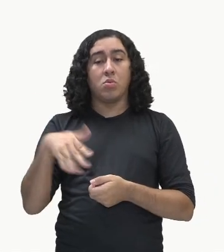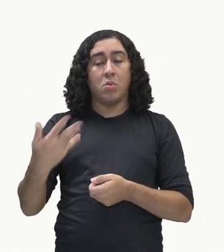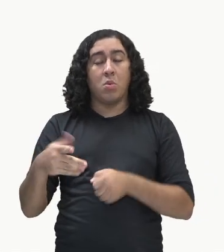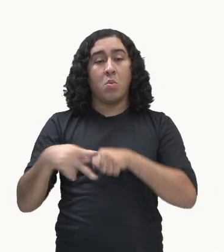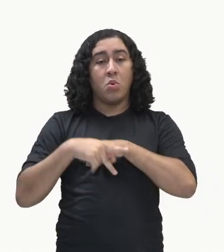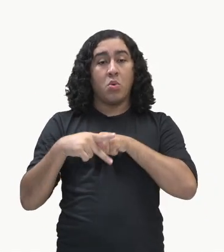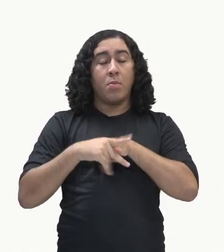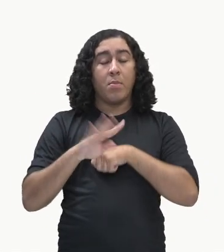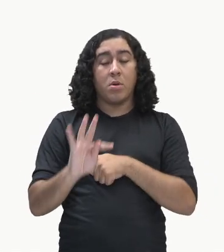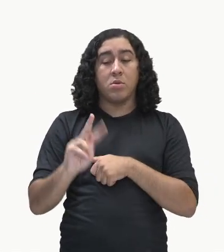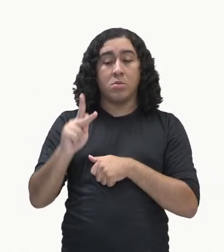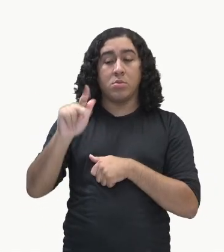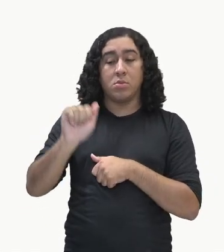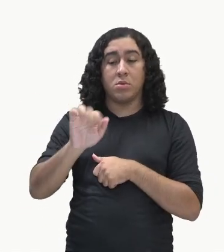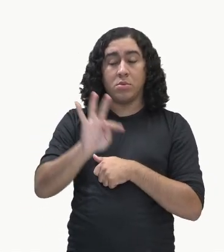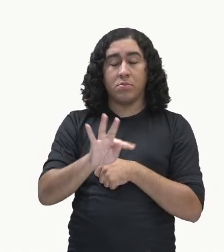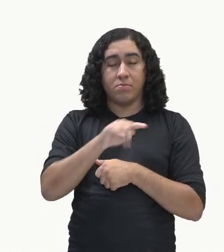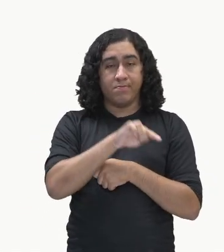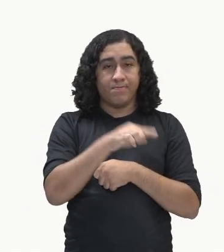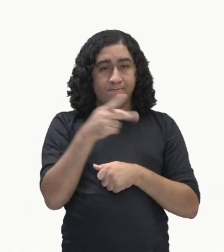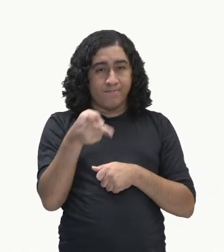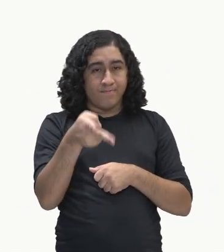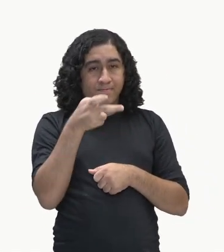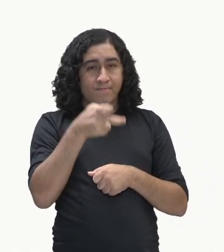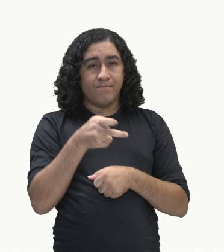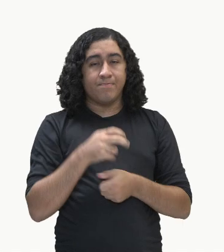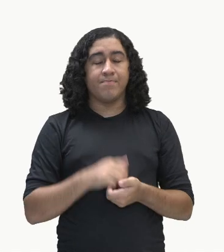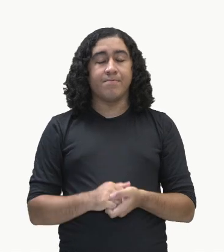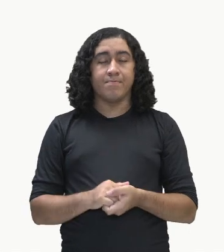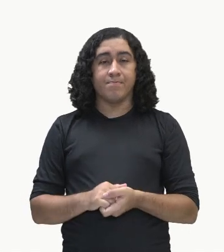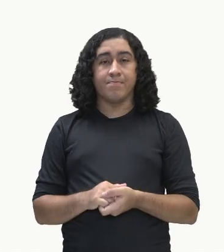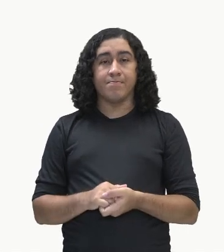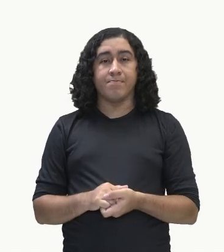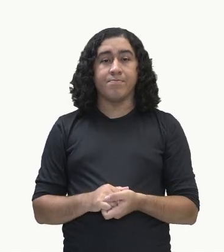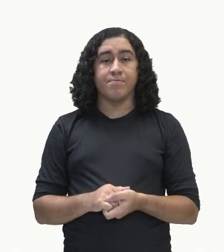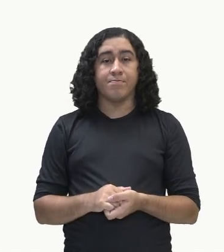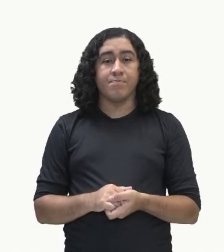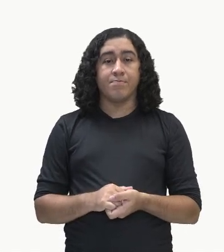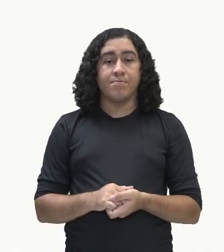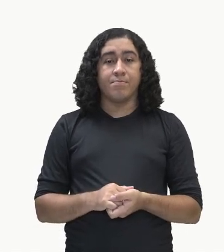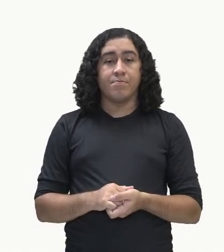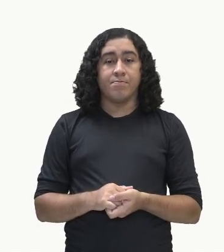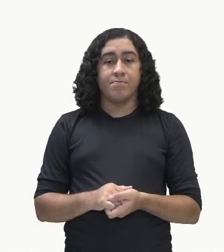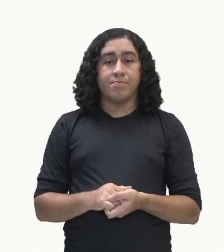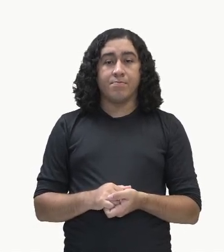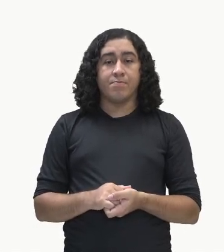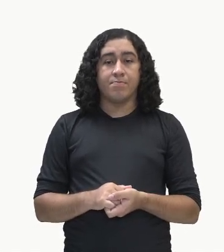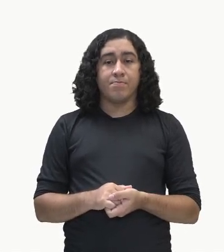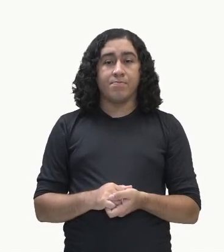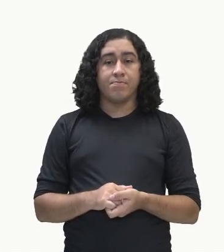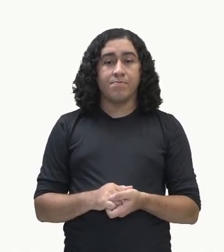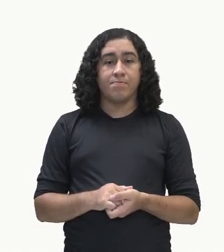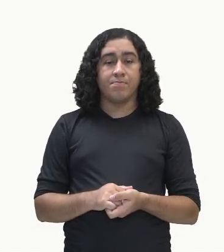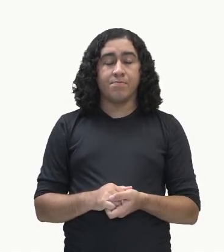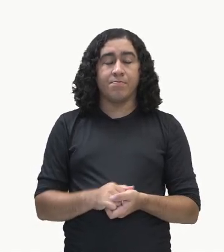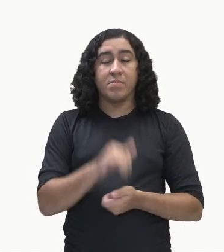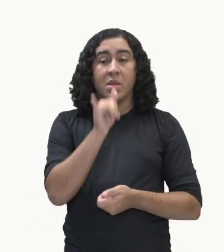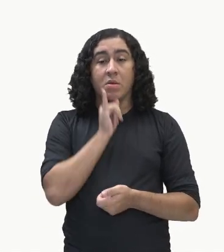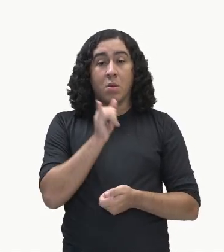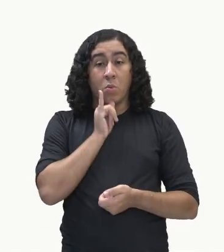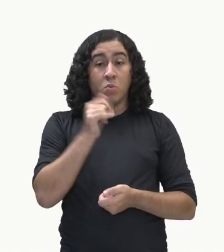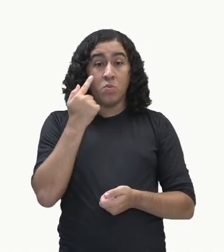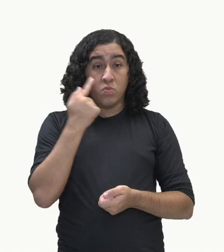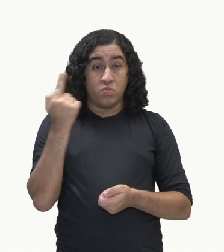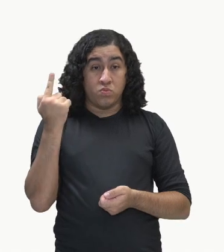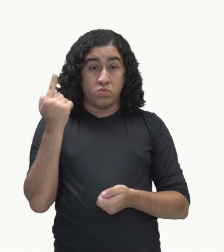demonstrativo that. Reparem na pronúncia, that, TH, né? Som de D, ok? Nosso exemplo. Do you